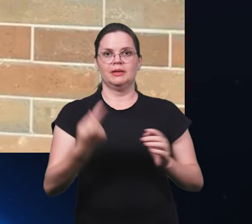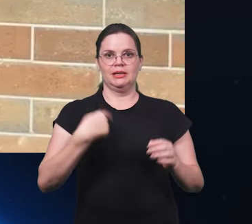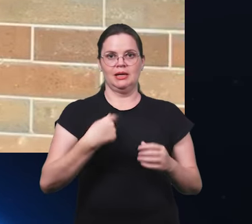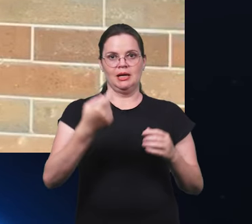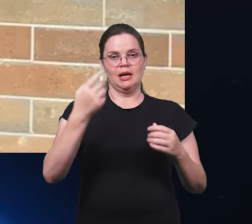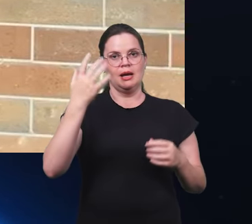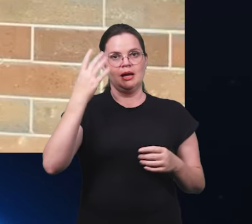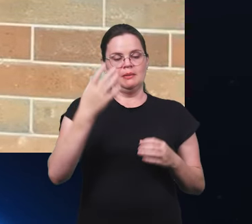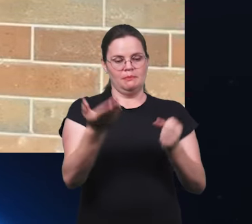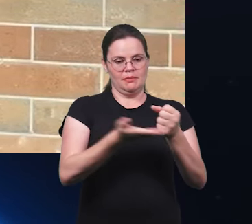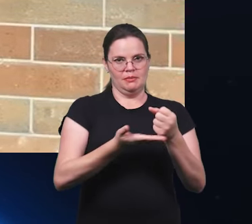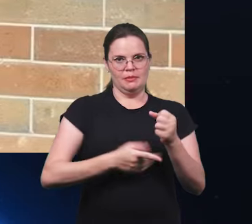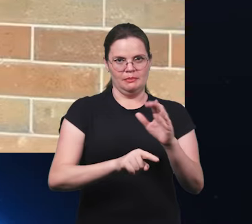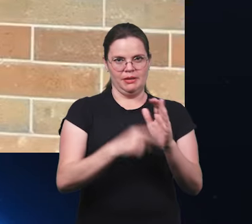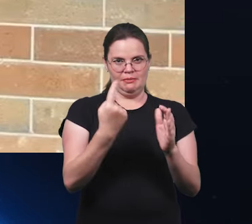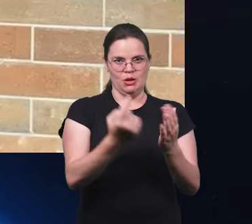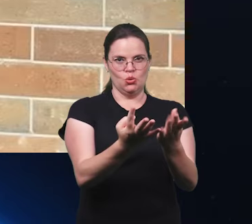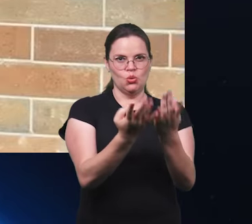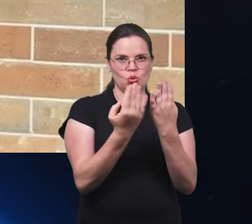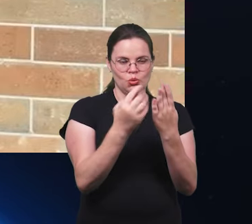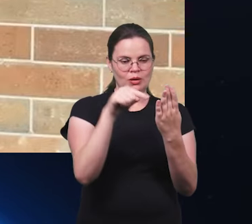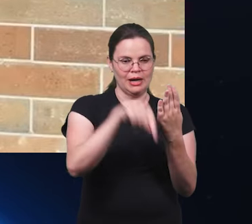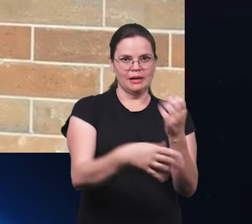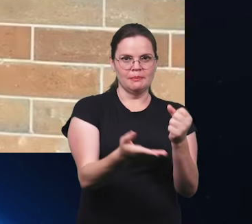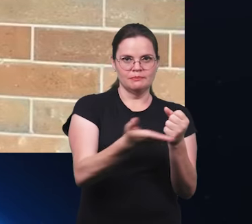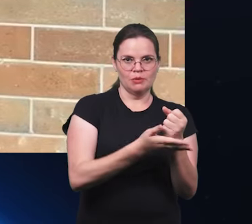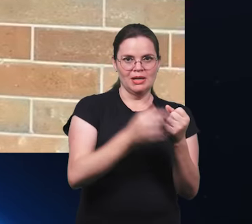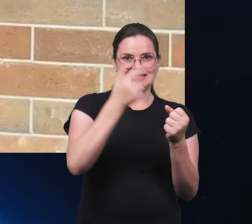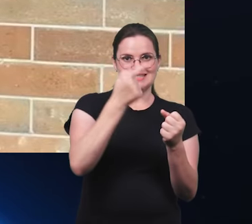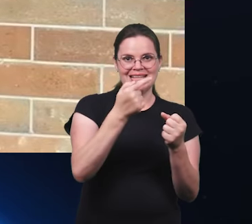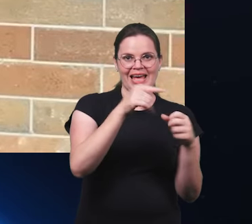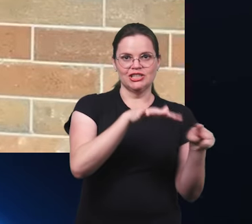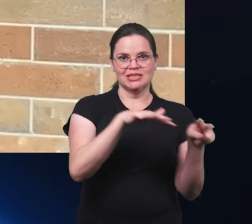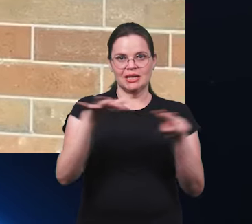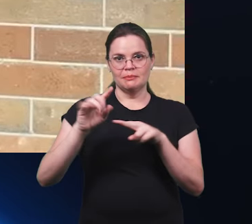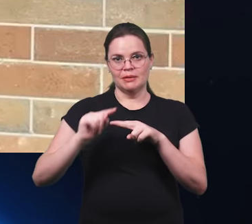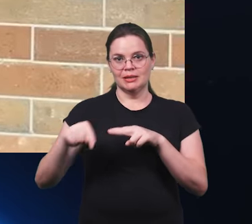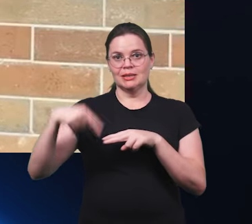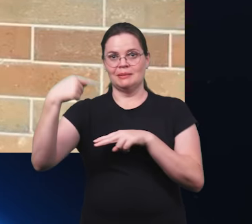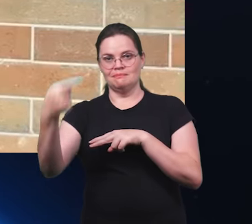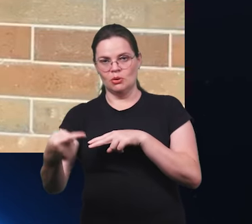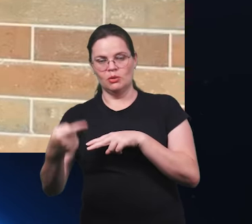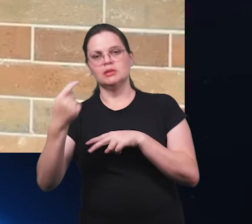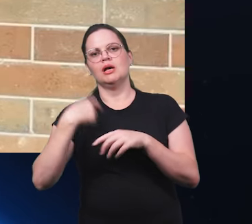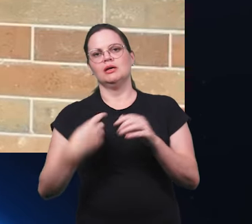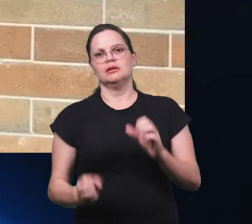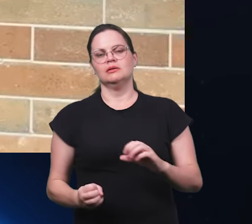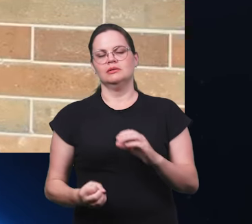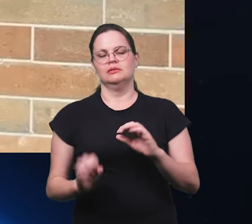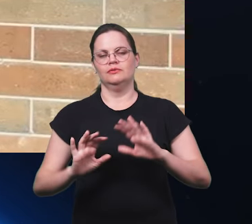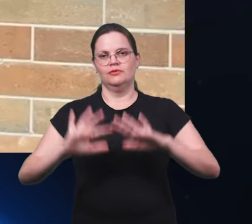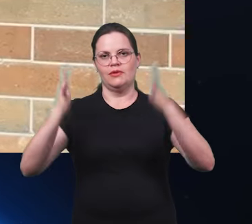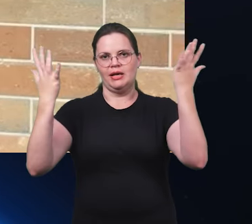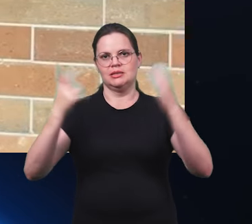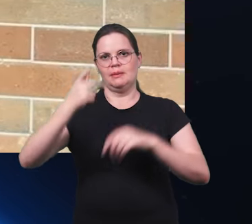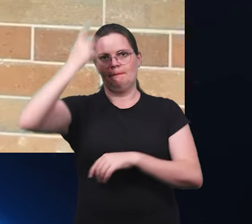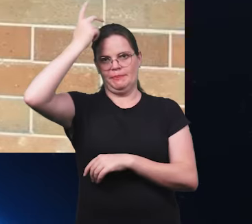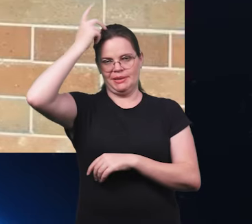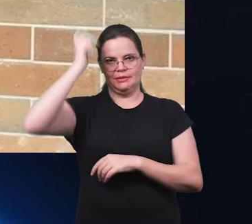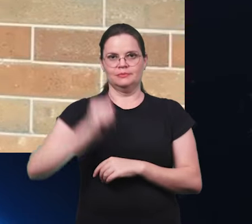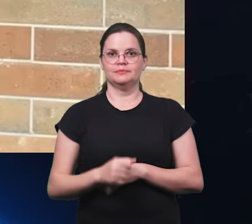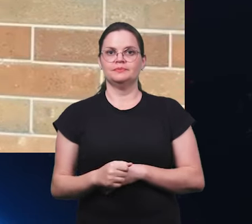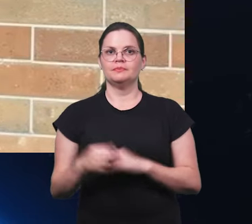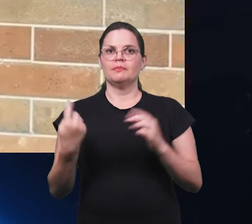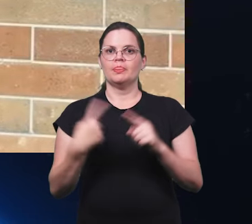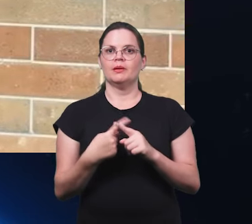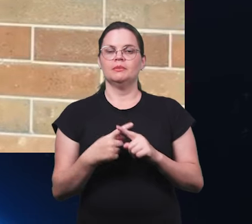após a festa das primícias. Então foi 7 semanas após deixar o Egito, que os povos estavam diante do Monte